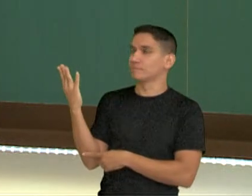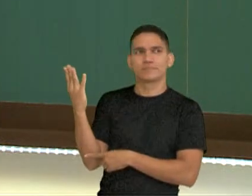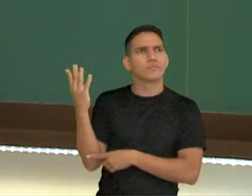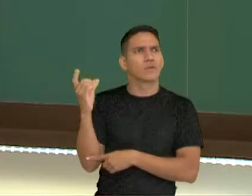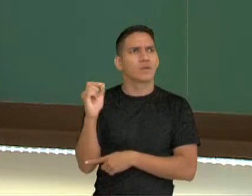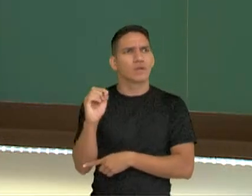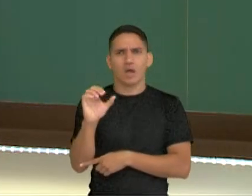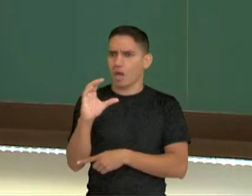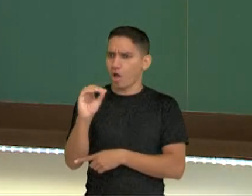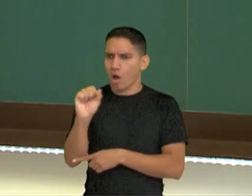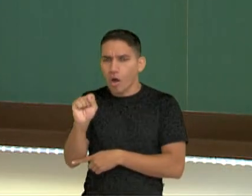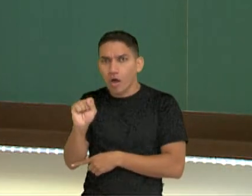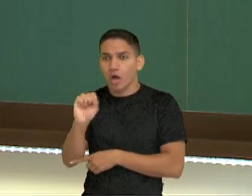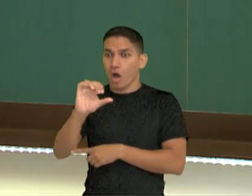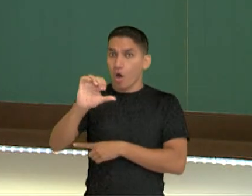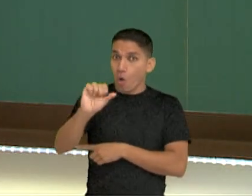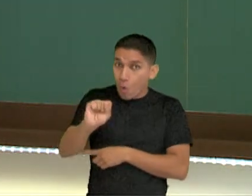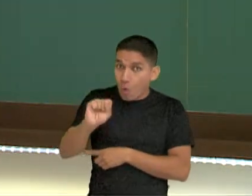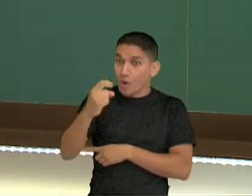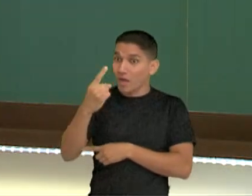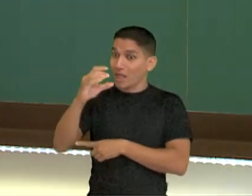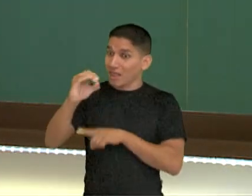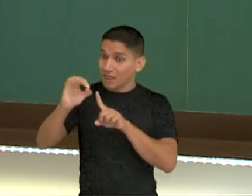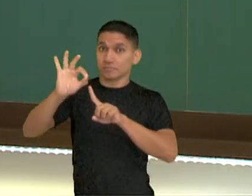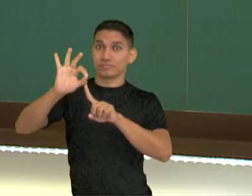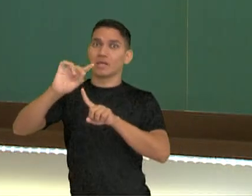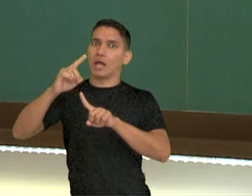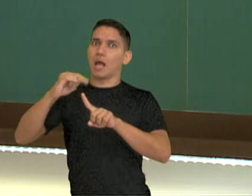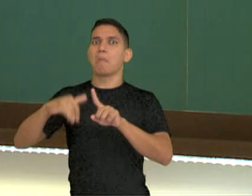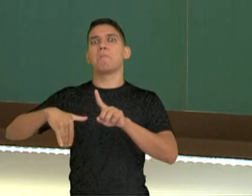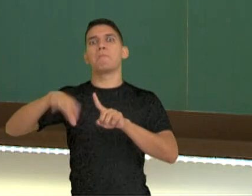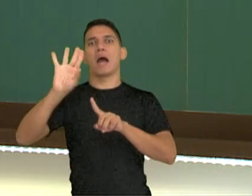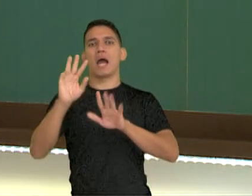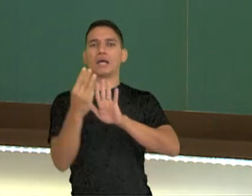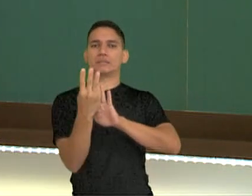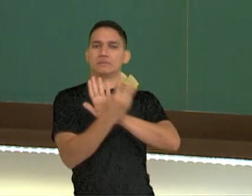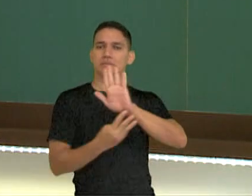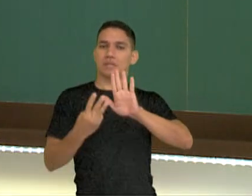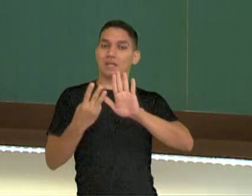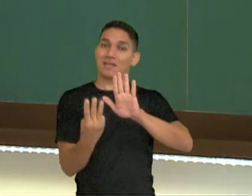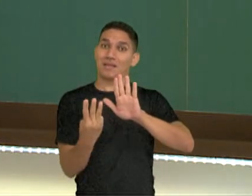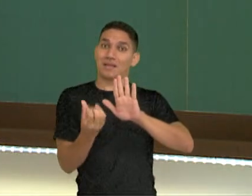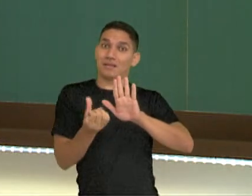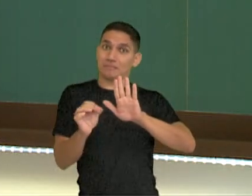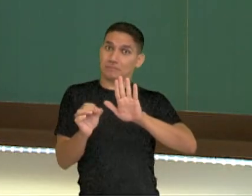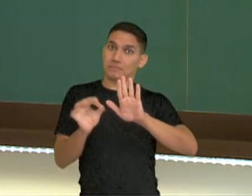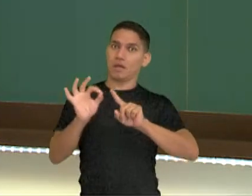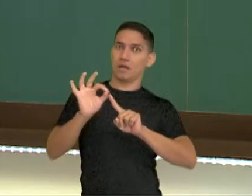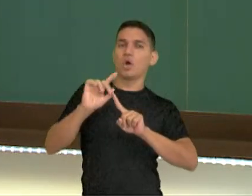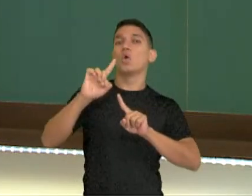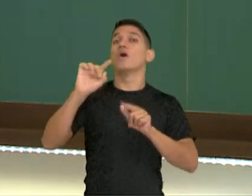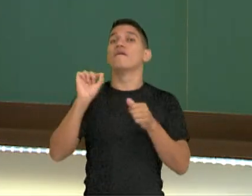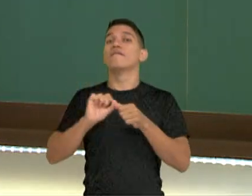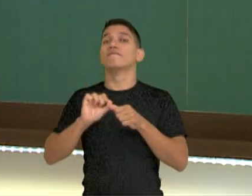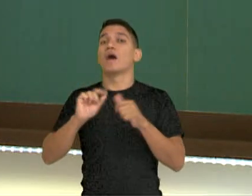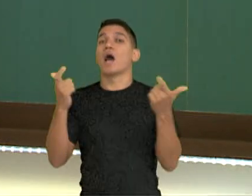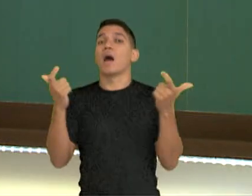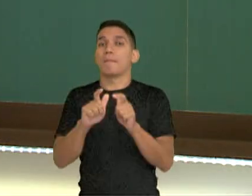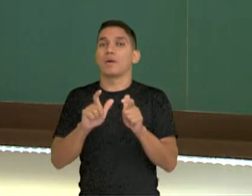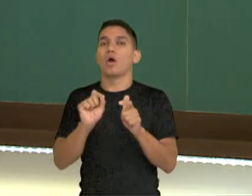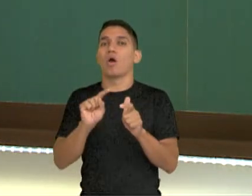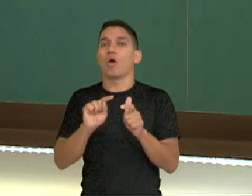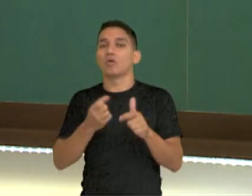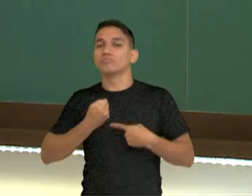Veja, 810 é um ângulo maior que 360 graus. Faz a menor